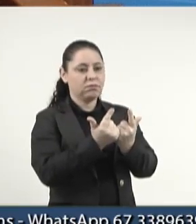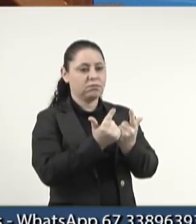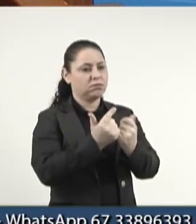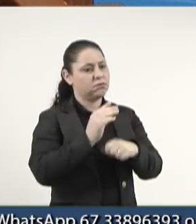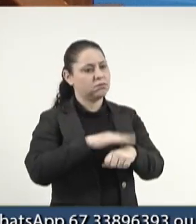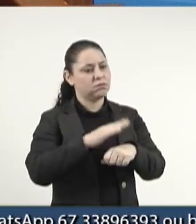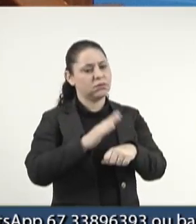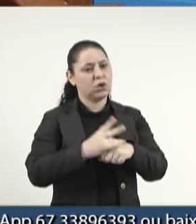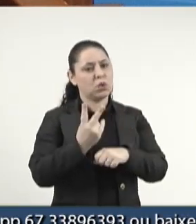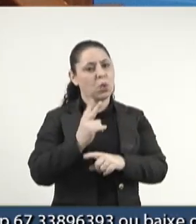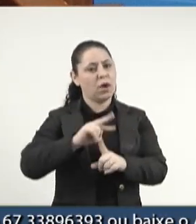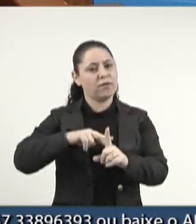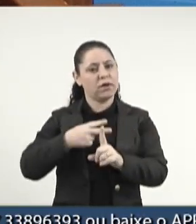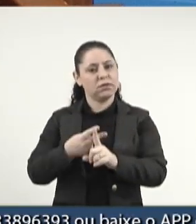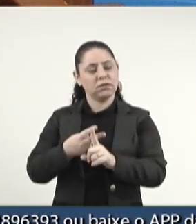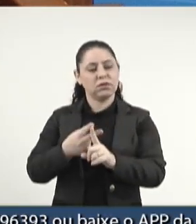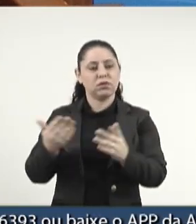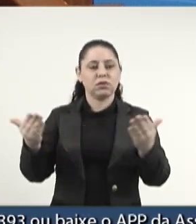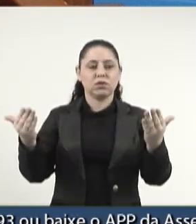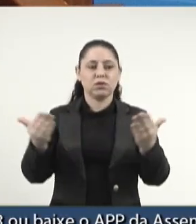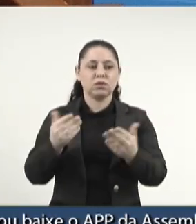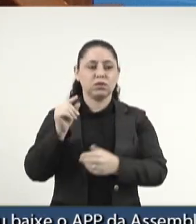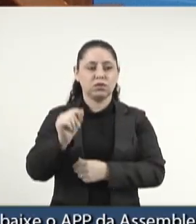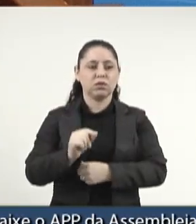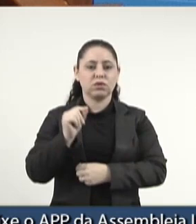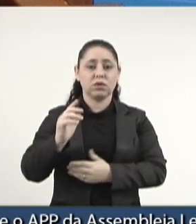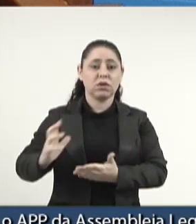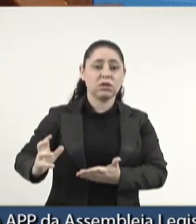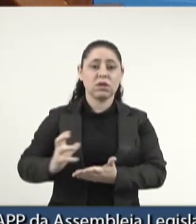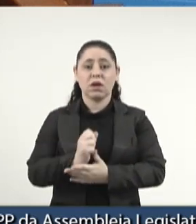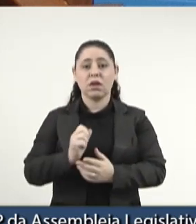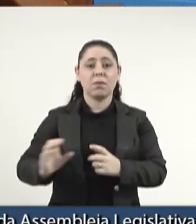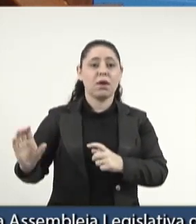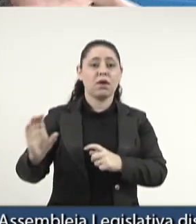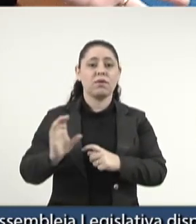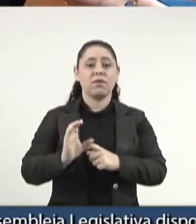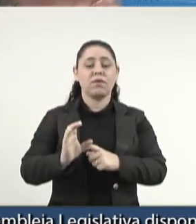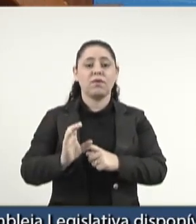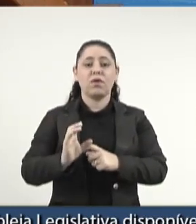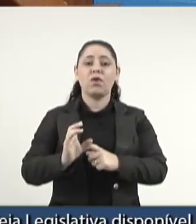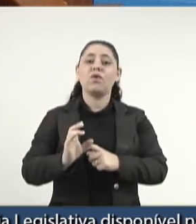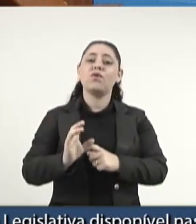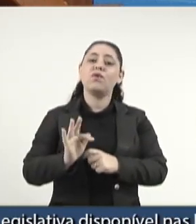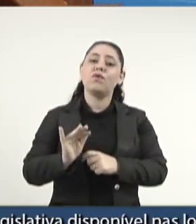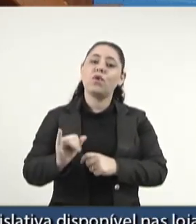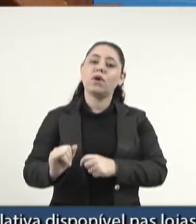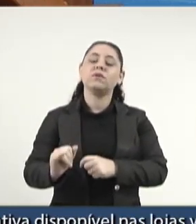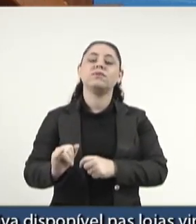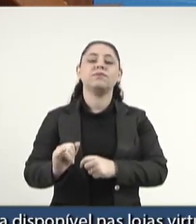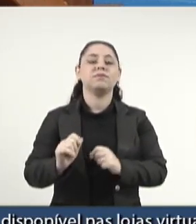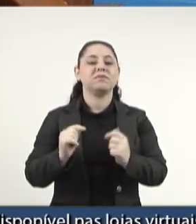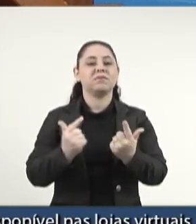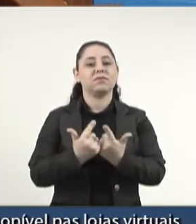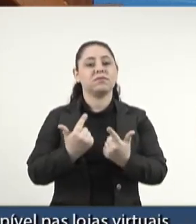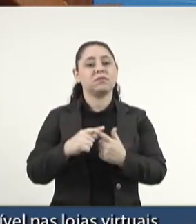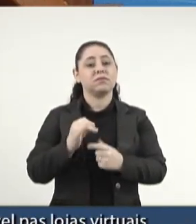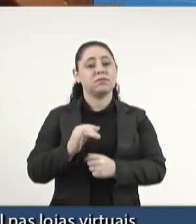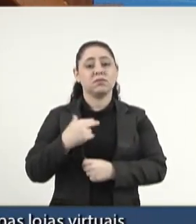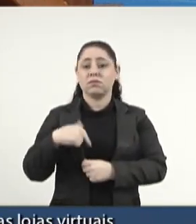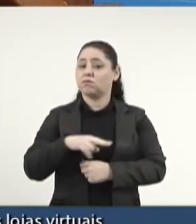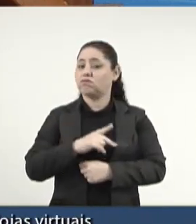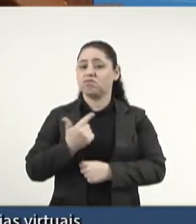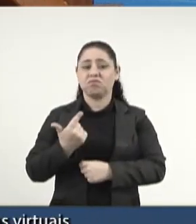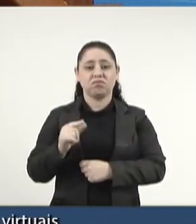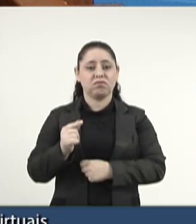mais de 2 vezes. E hoje quem socorreu a CACEMES foi a Assembleia. Porque se nós não